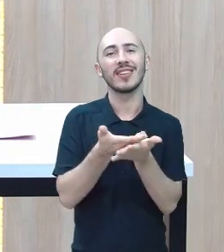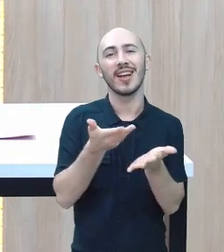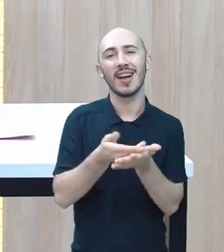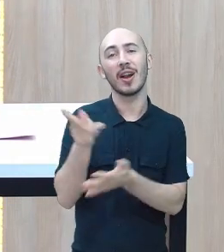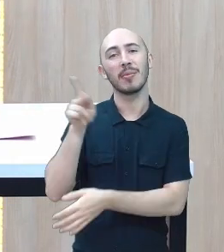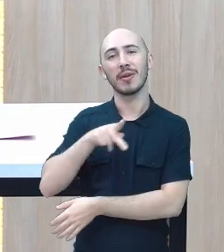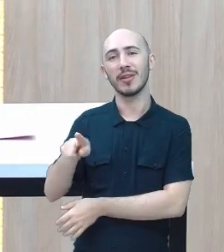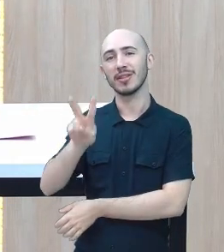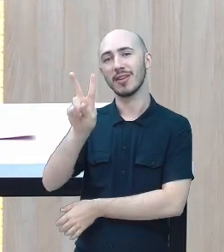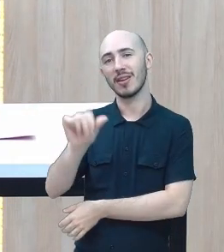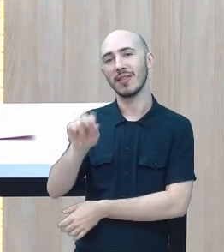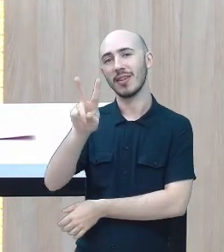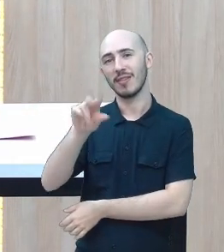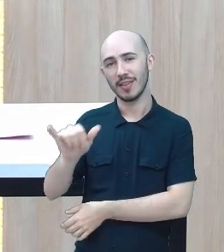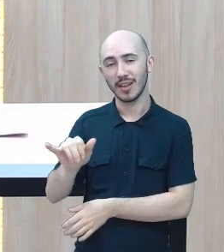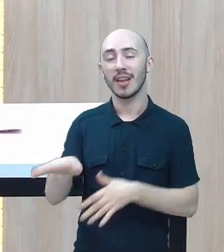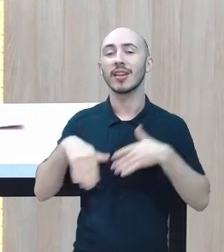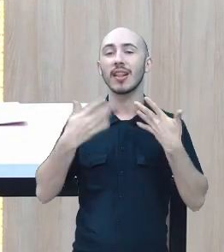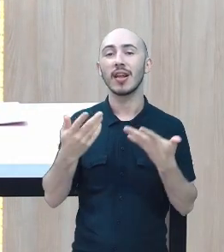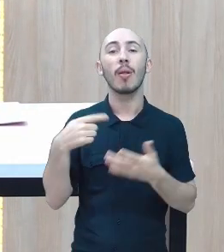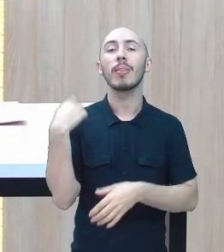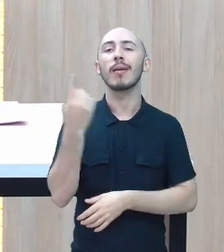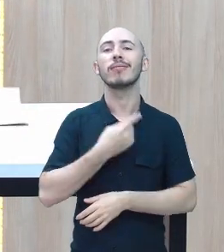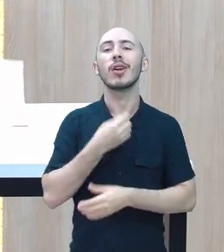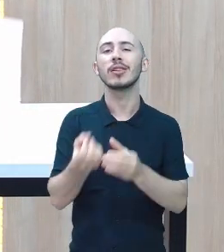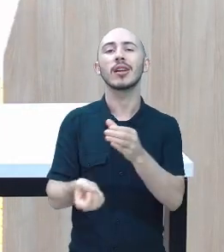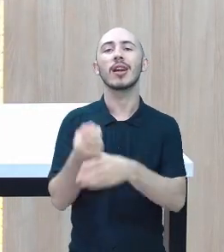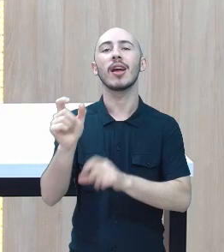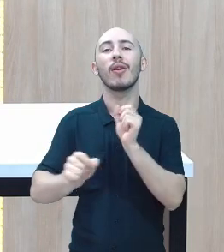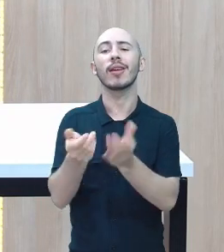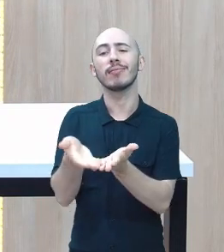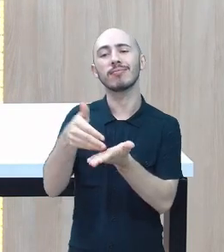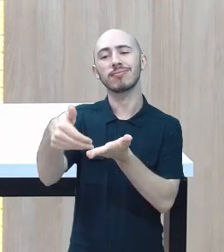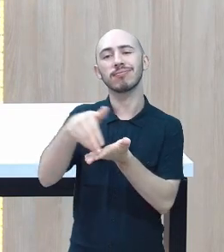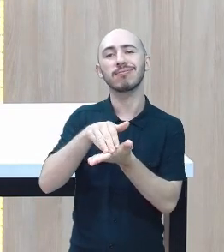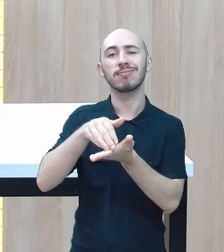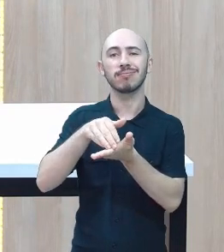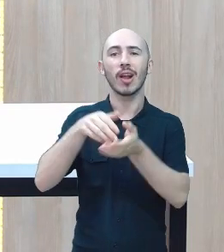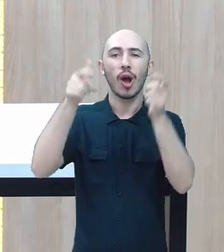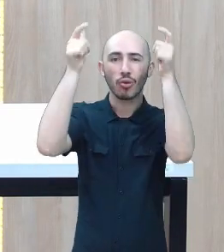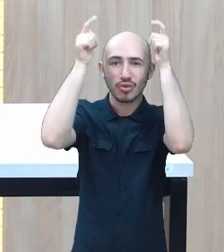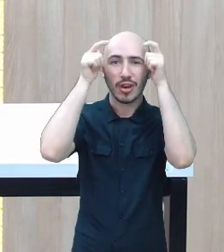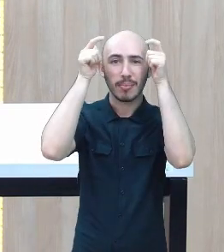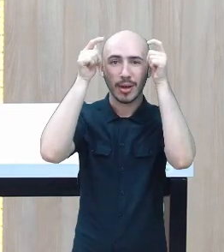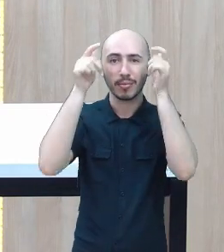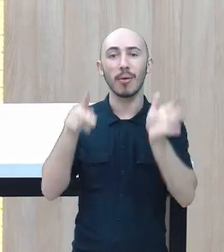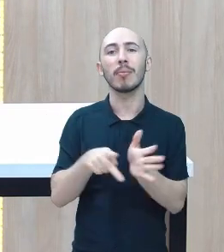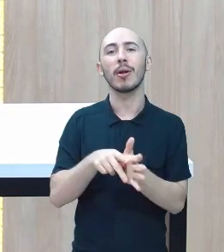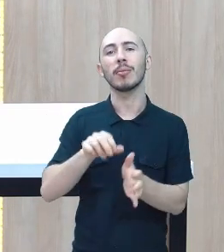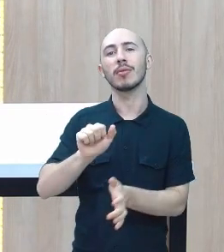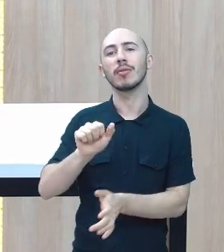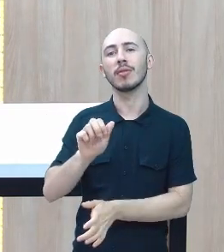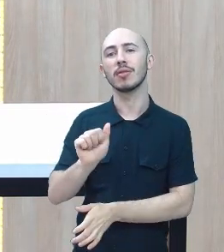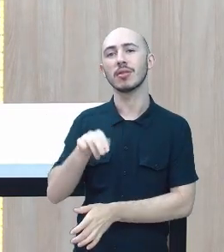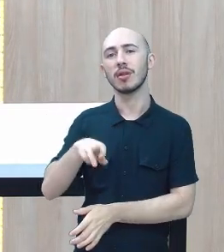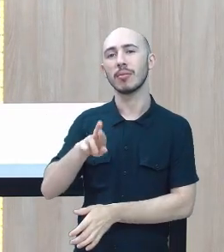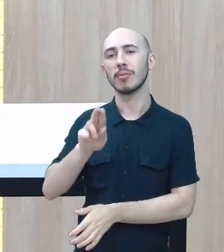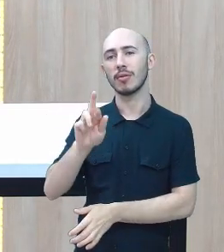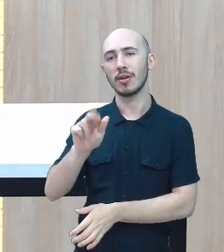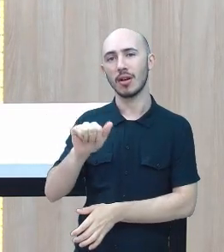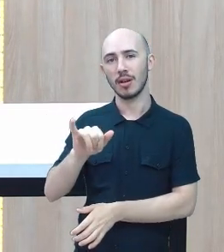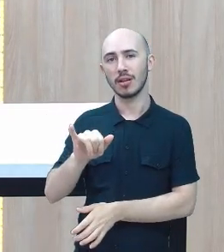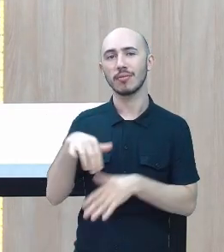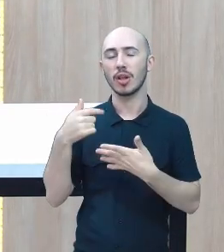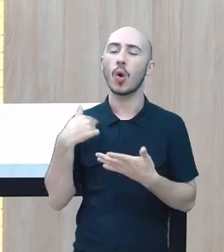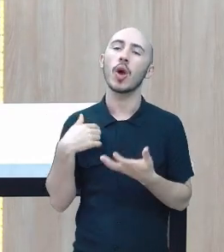da professora Vivi. E a gente vai fazer um chapéu de samurai. Eu escolhi para homenagear o Japão mesmo,